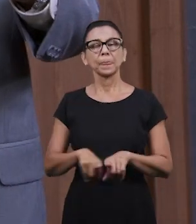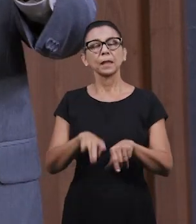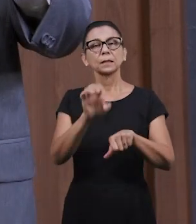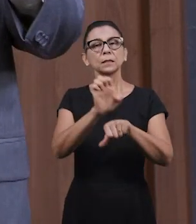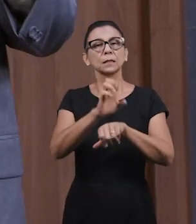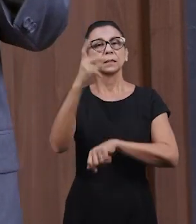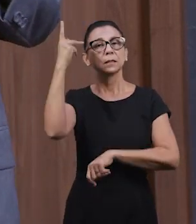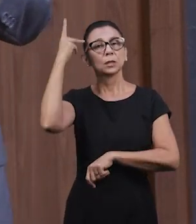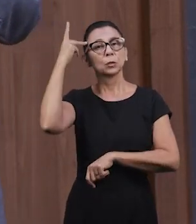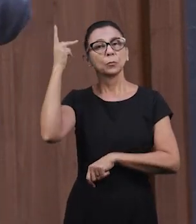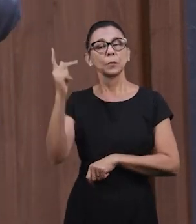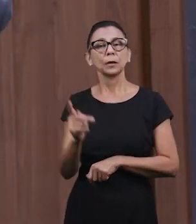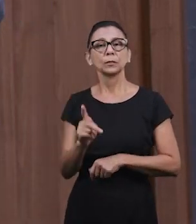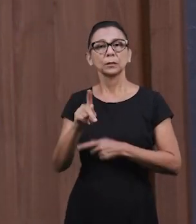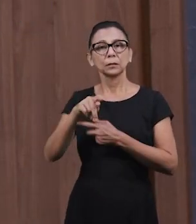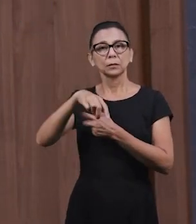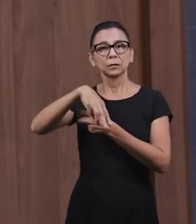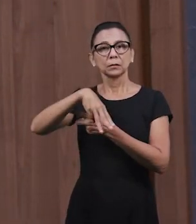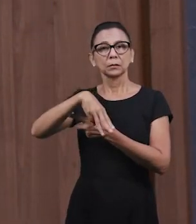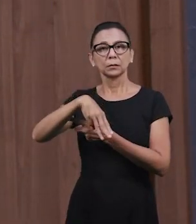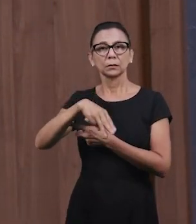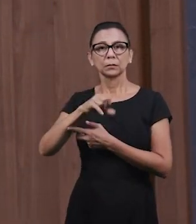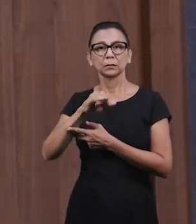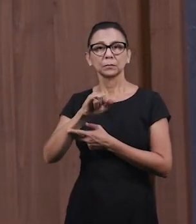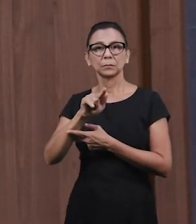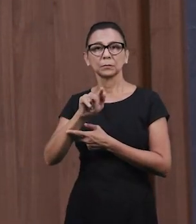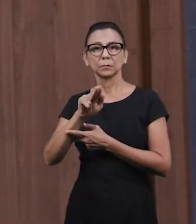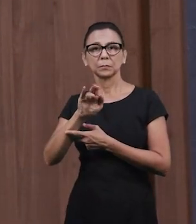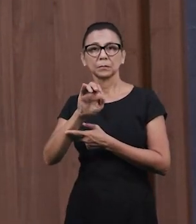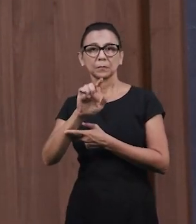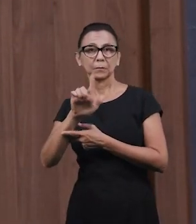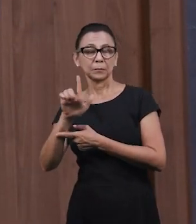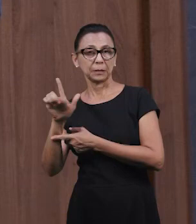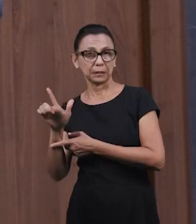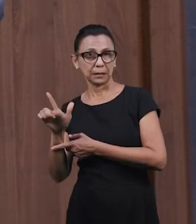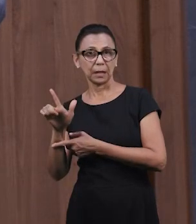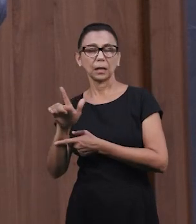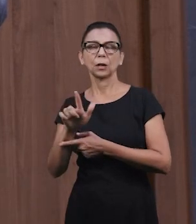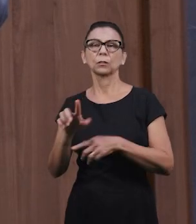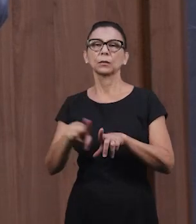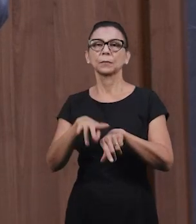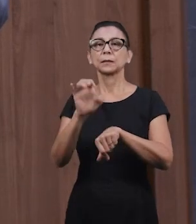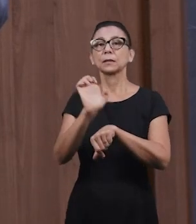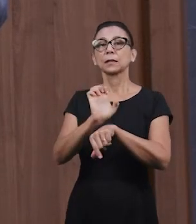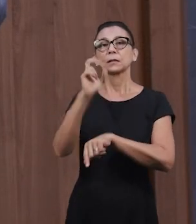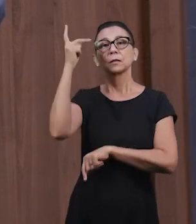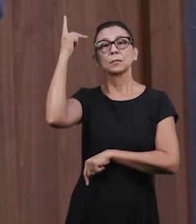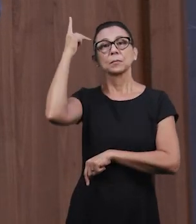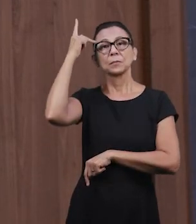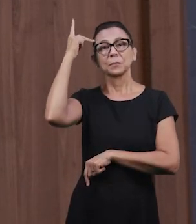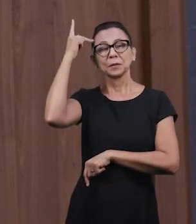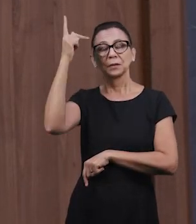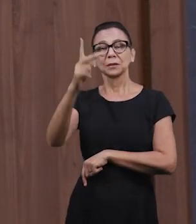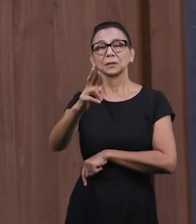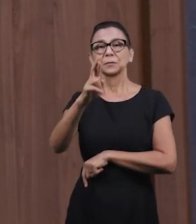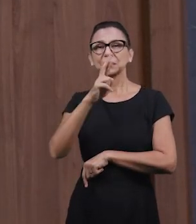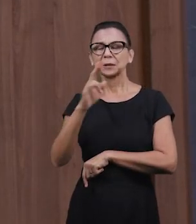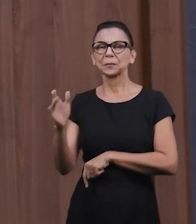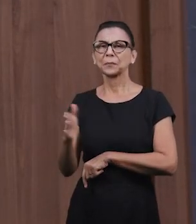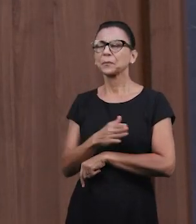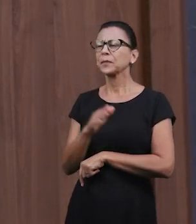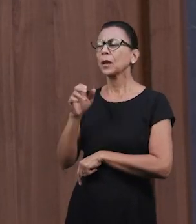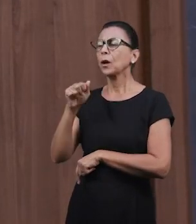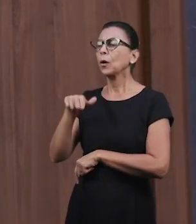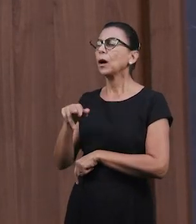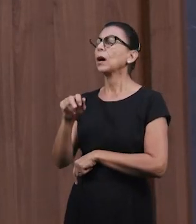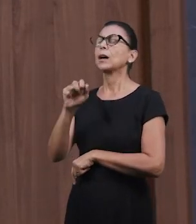Paulo, onde ali o Miguel, que é da classe de intermediários da igreja lá em Penha, São Paulo, também vai dar uma resposta. Ana